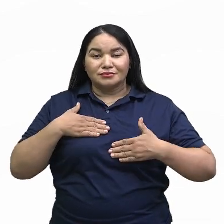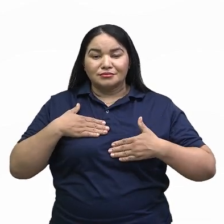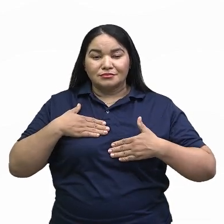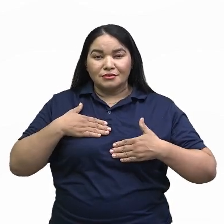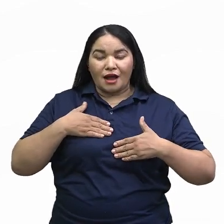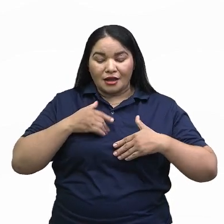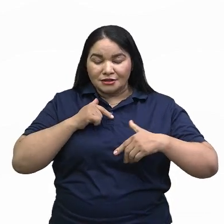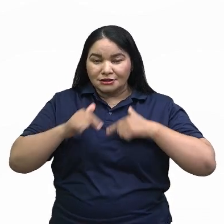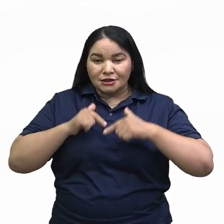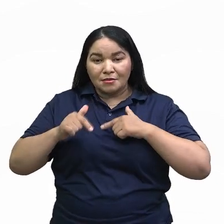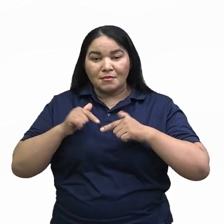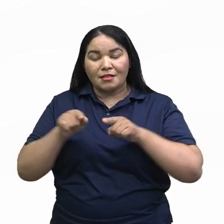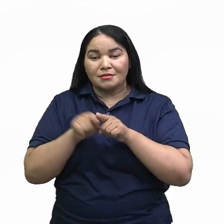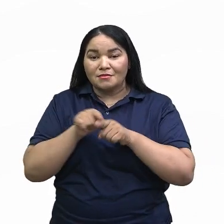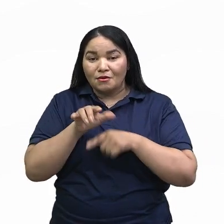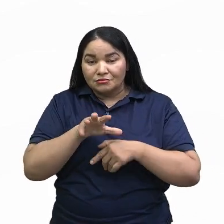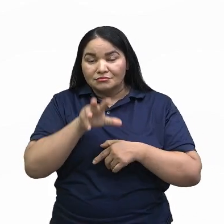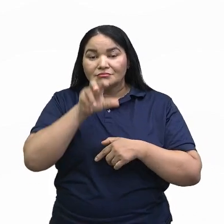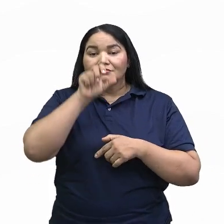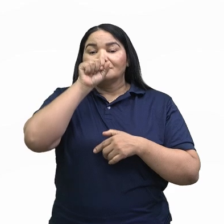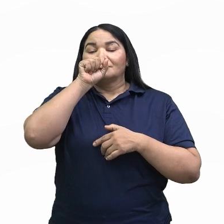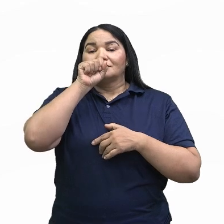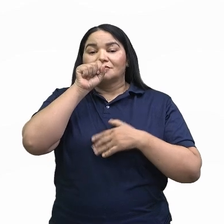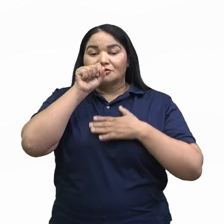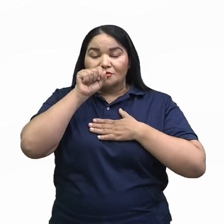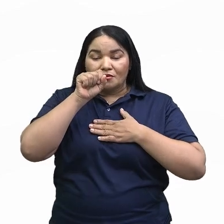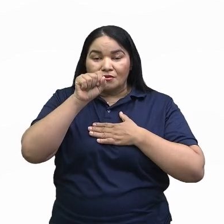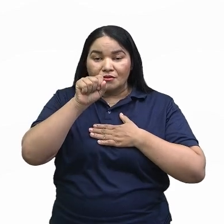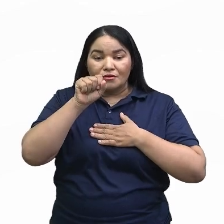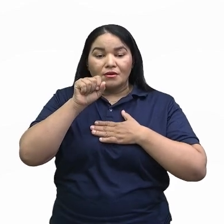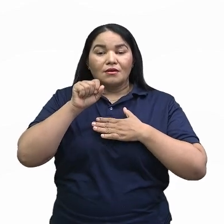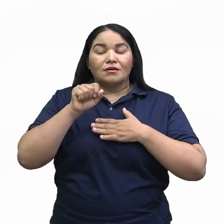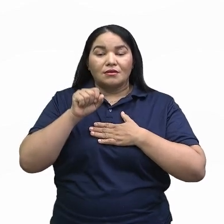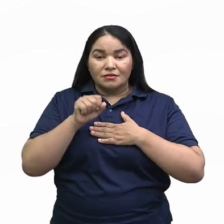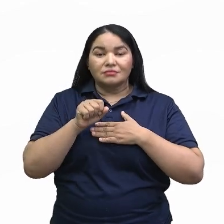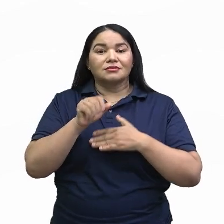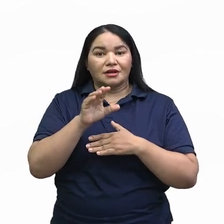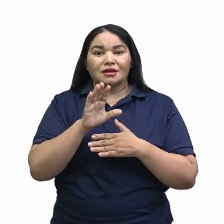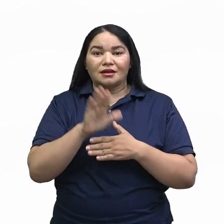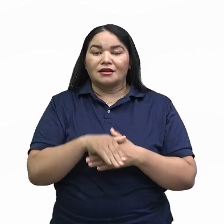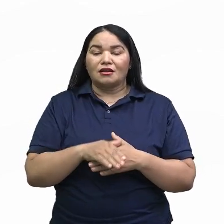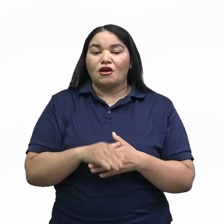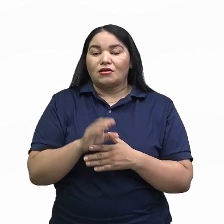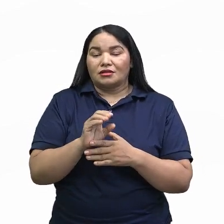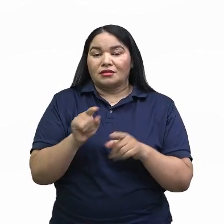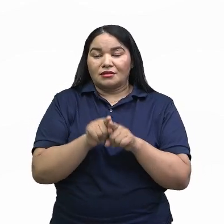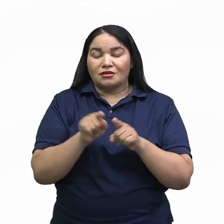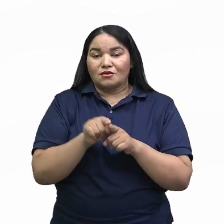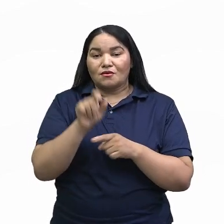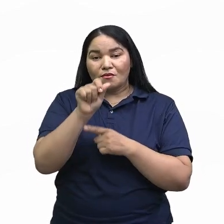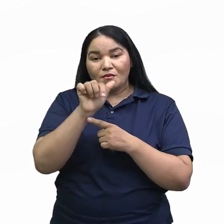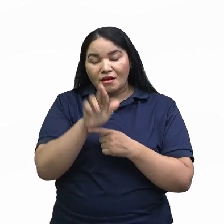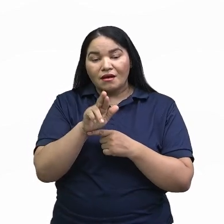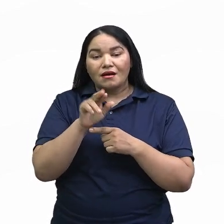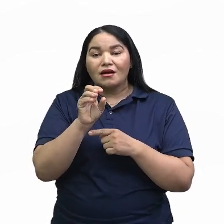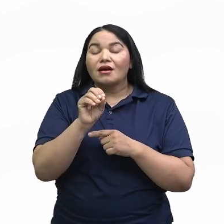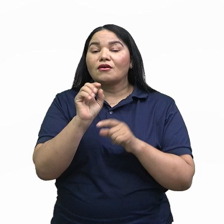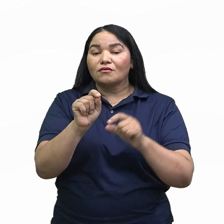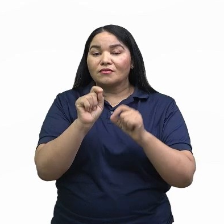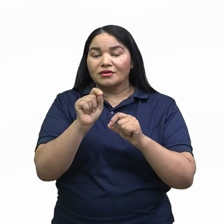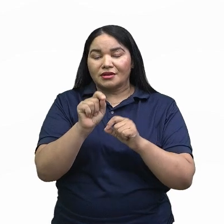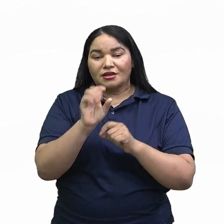respirar, né, que é o básico aí para que a gente possa sobreviver, para a gente retirar o oxigênio do ar atmosférico, a gente vai precisar